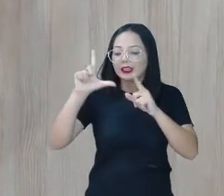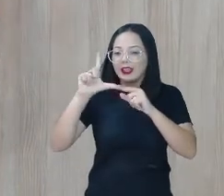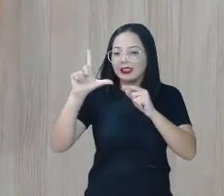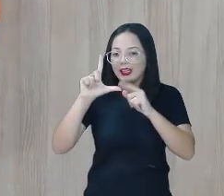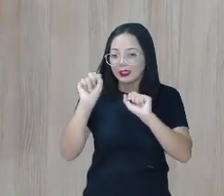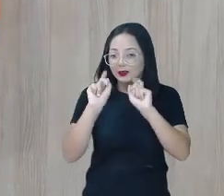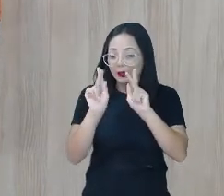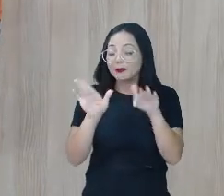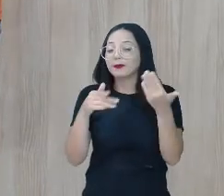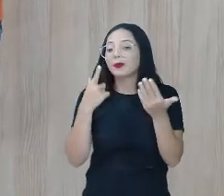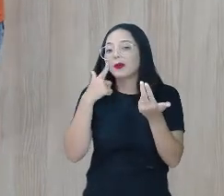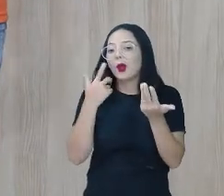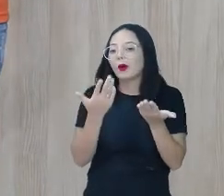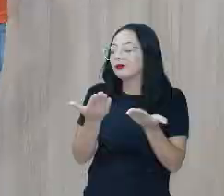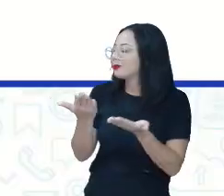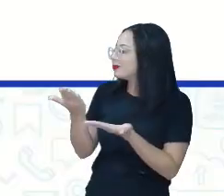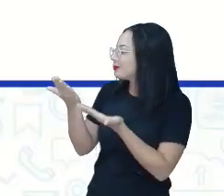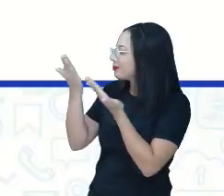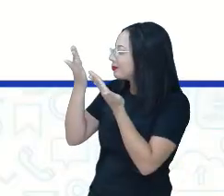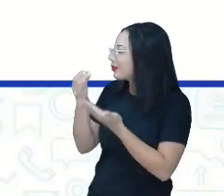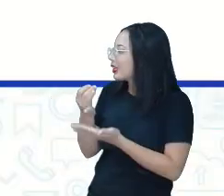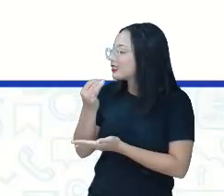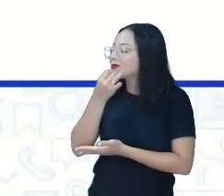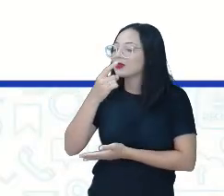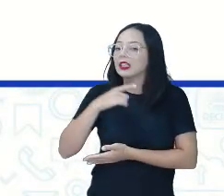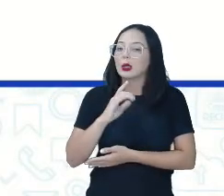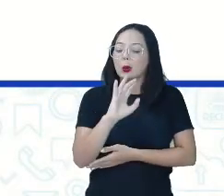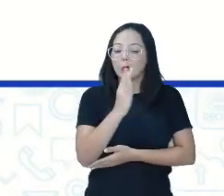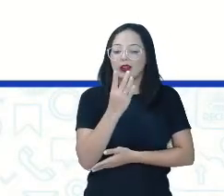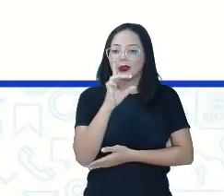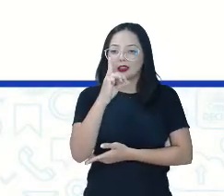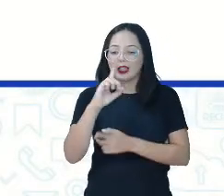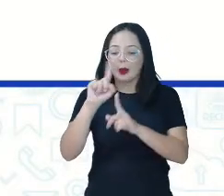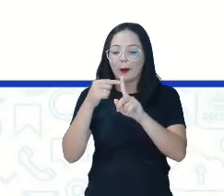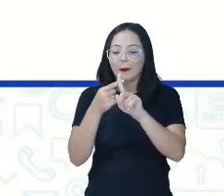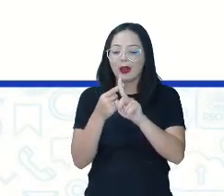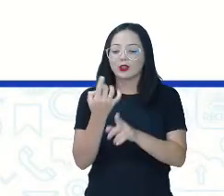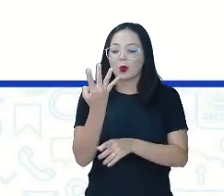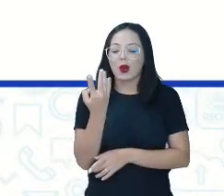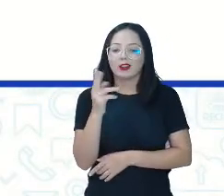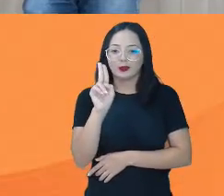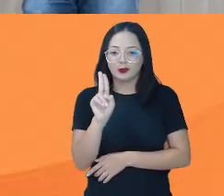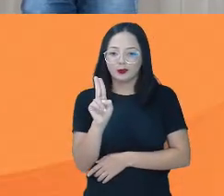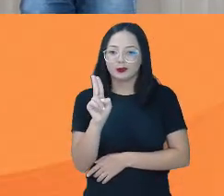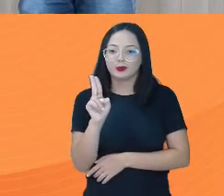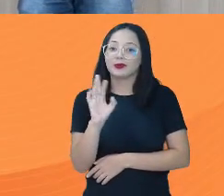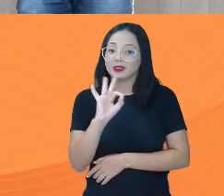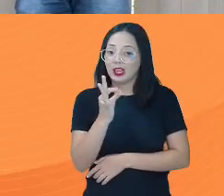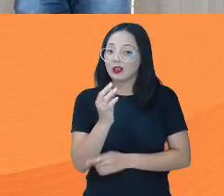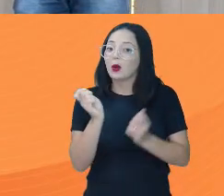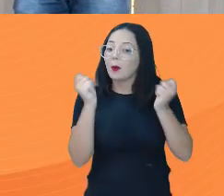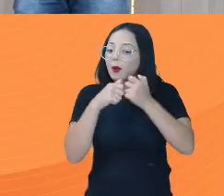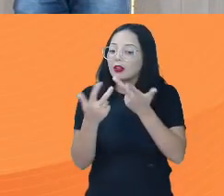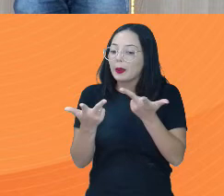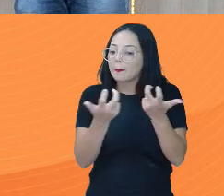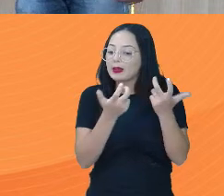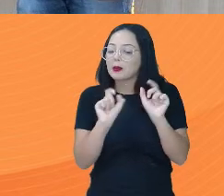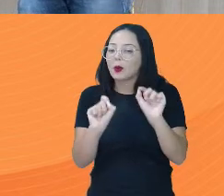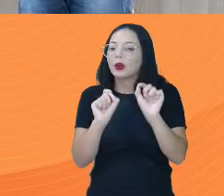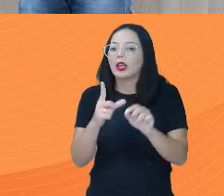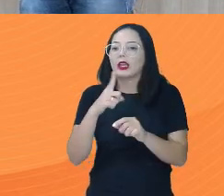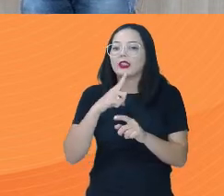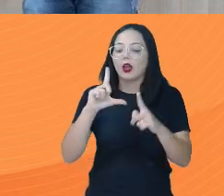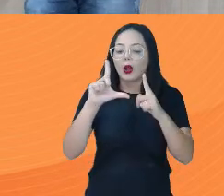bom? Observe esse exemplo aí, ó. Eu tenho 4D mais 4U. Pode notar aí agora que eu